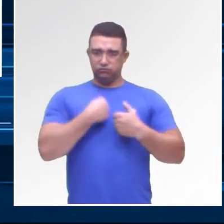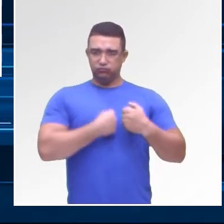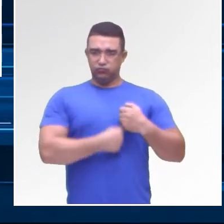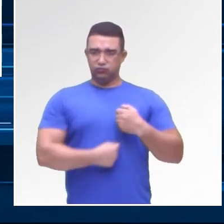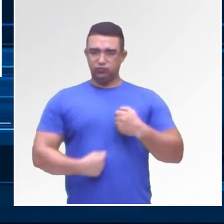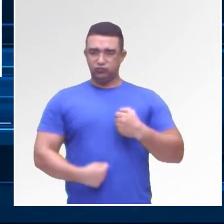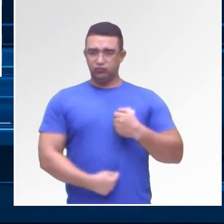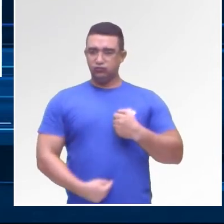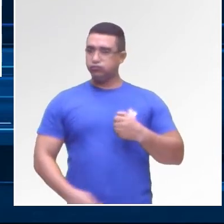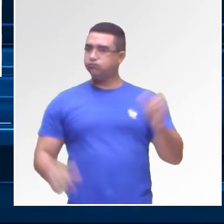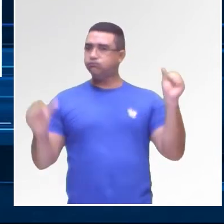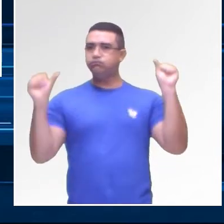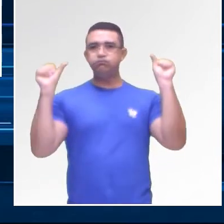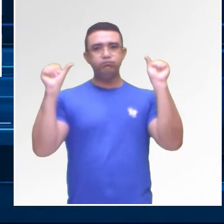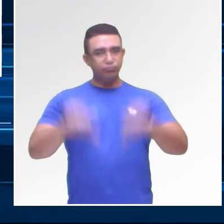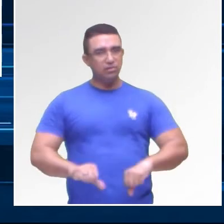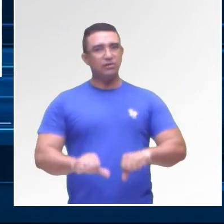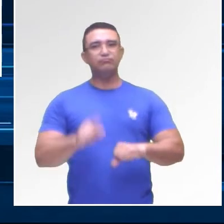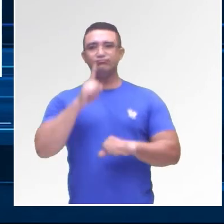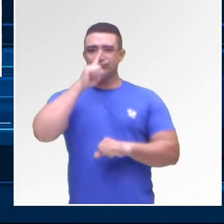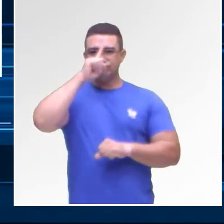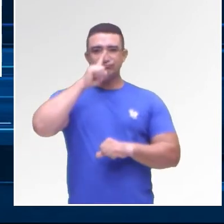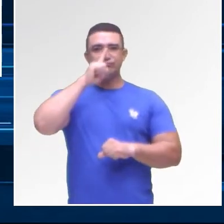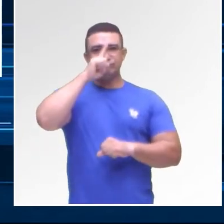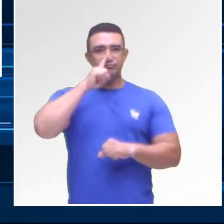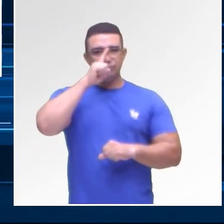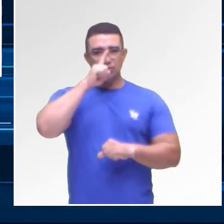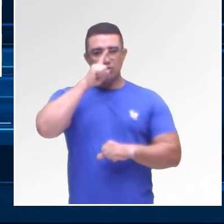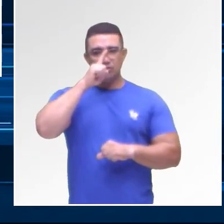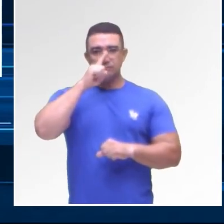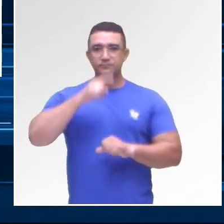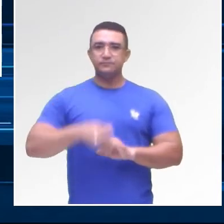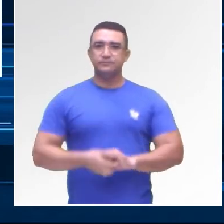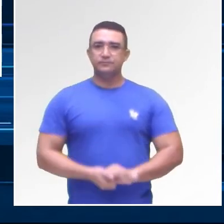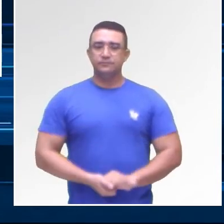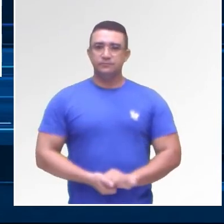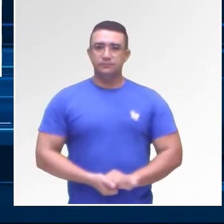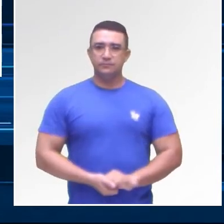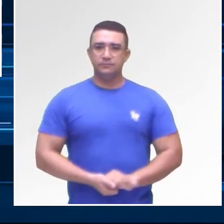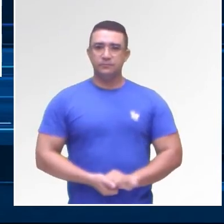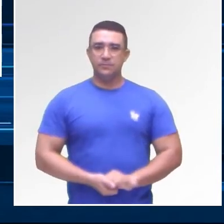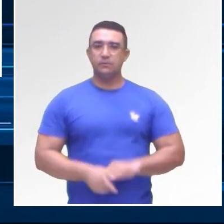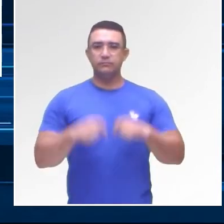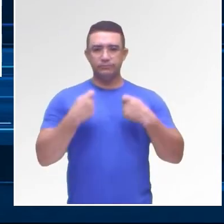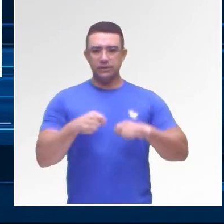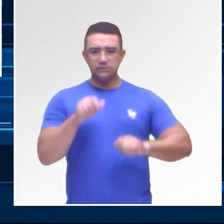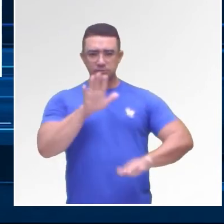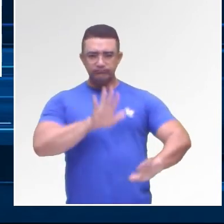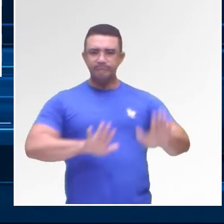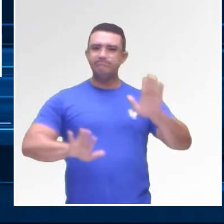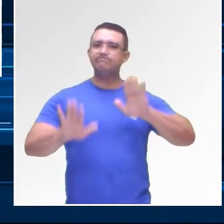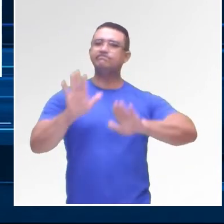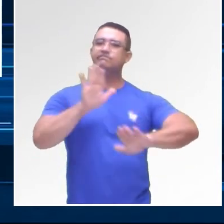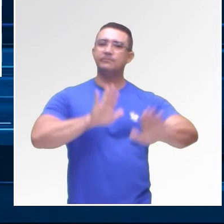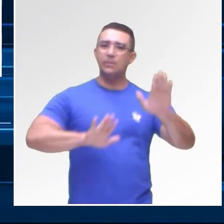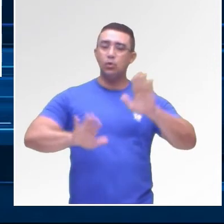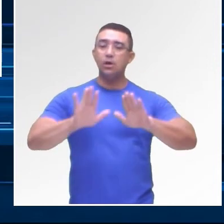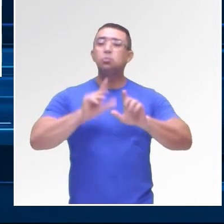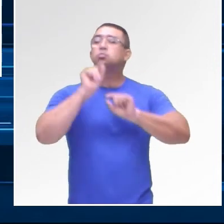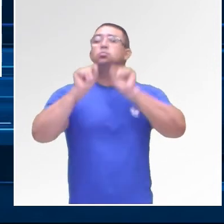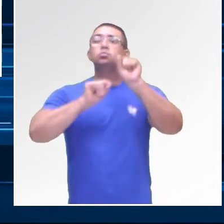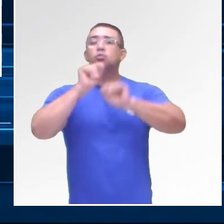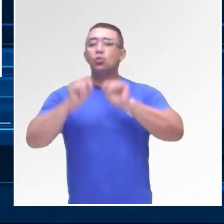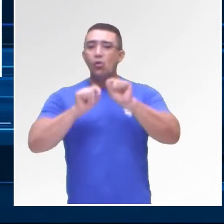essa que está abaixo da nossa pele. Então, a gente tem que tomar cuidado. E qual é o